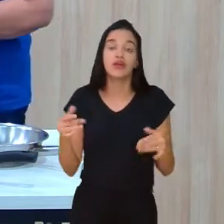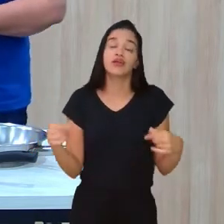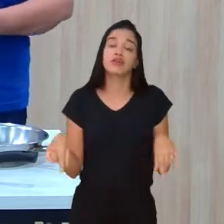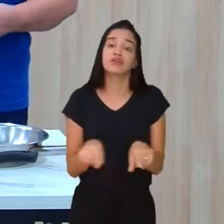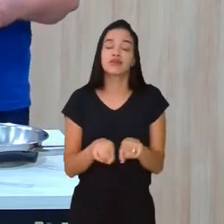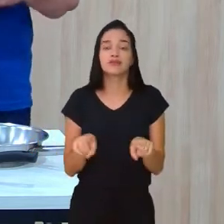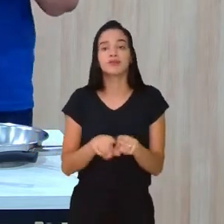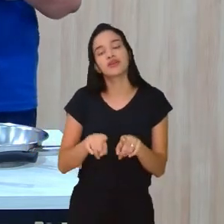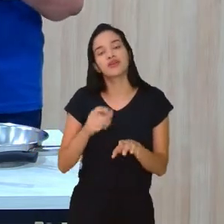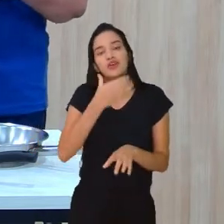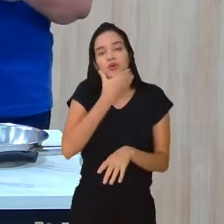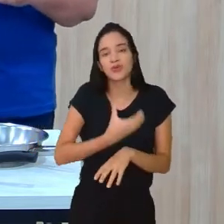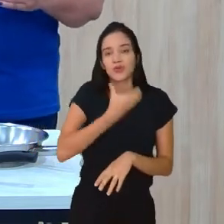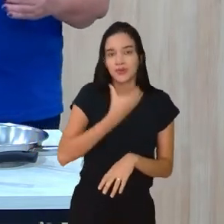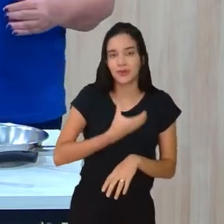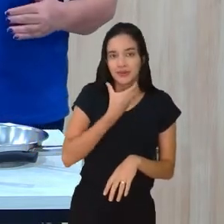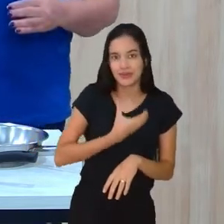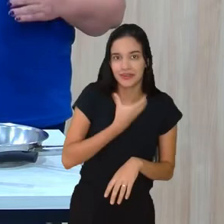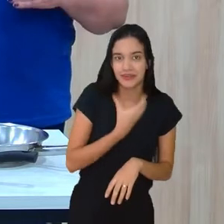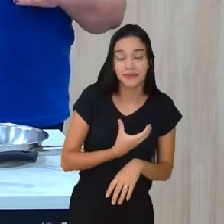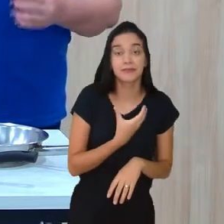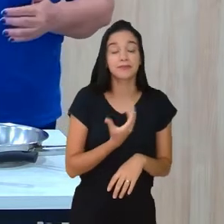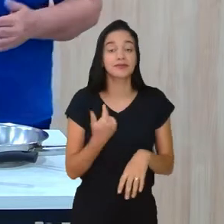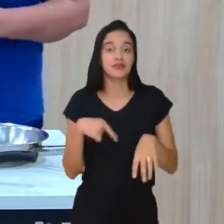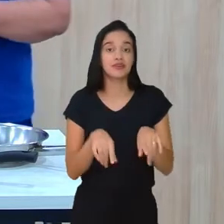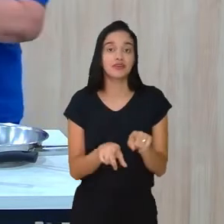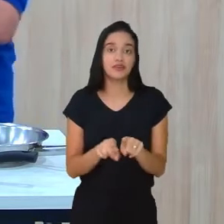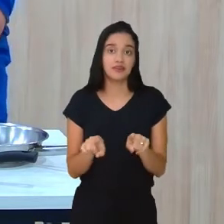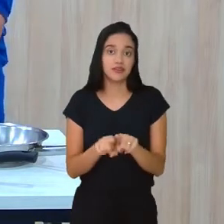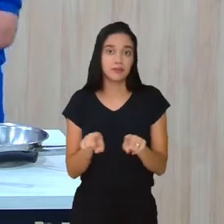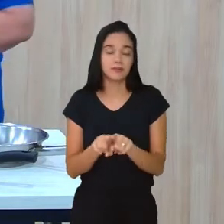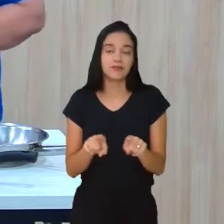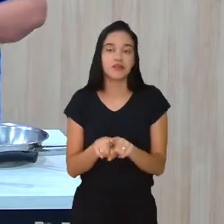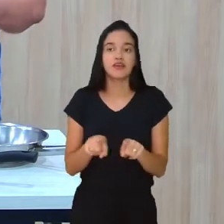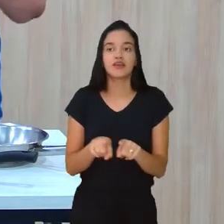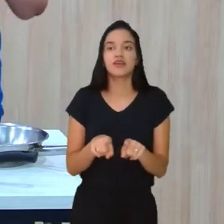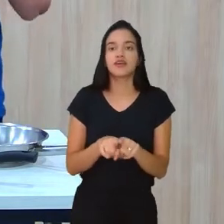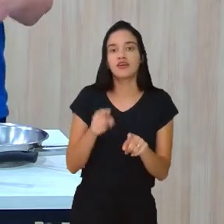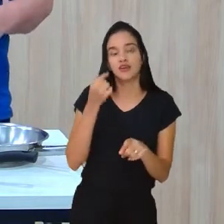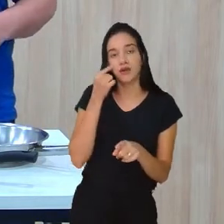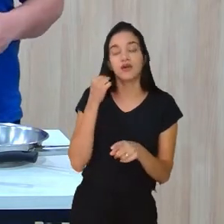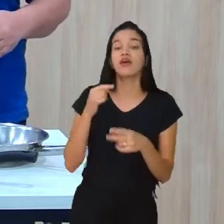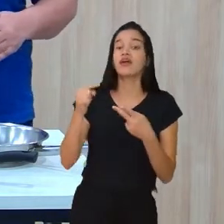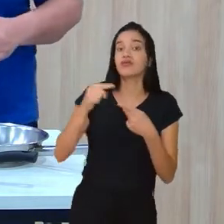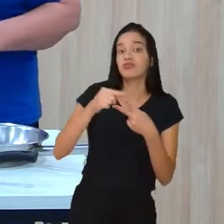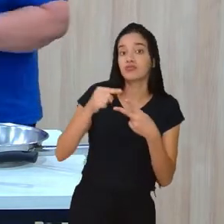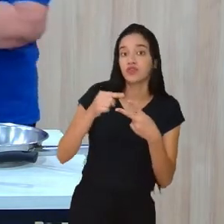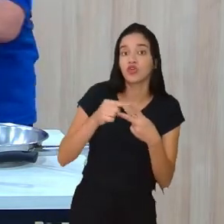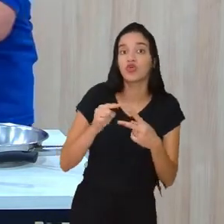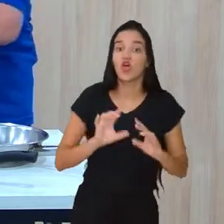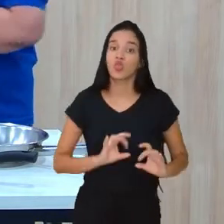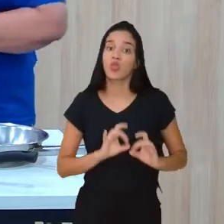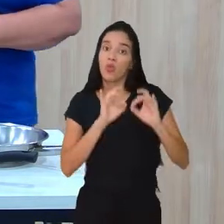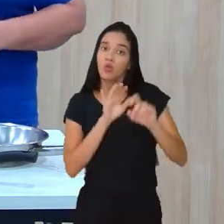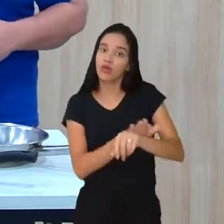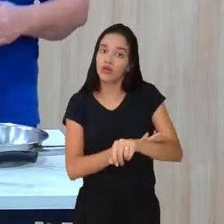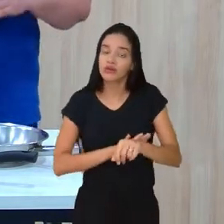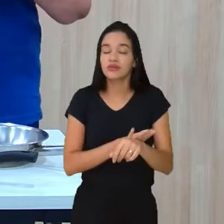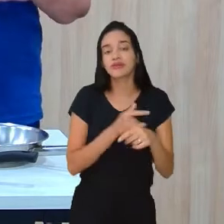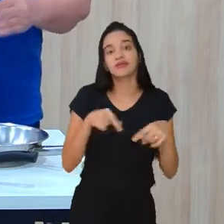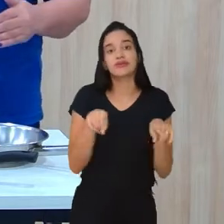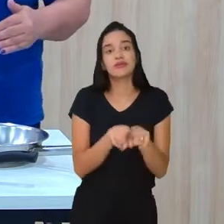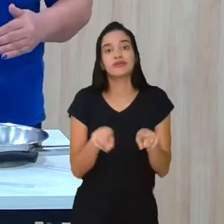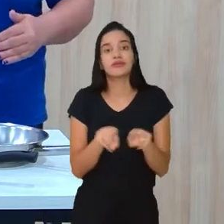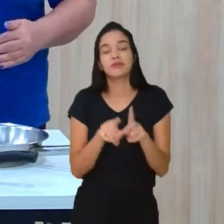questão do dezembro, levantando essa bandeira e afastando esses dois males, tanto a questão do câncer de pele e a questão de AIDS